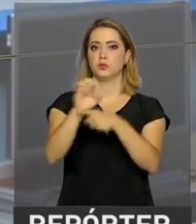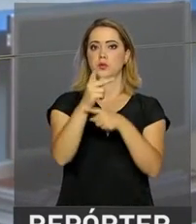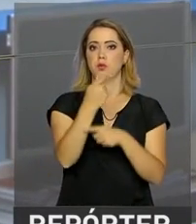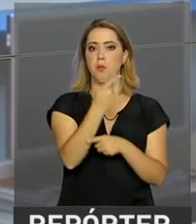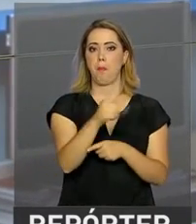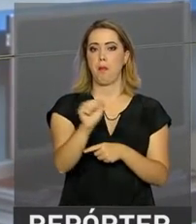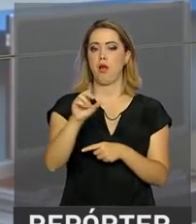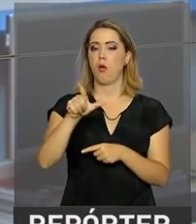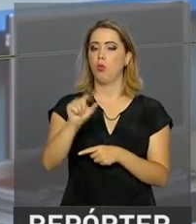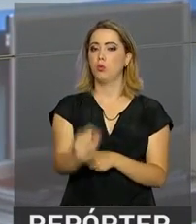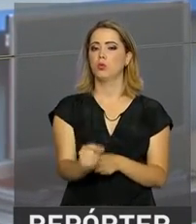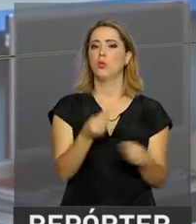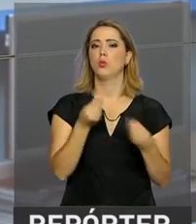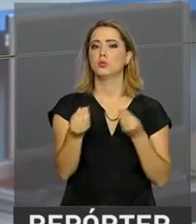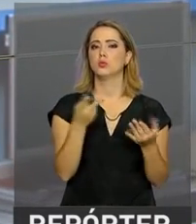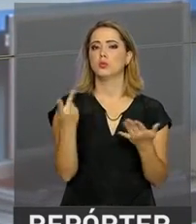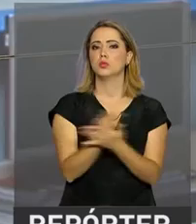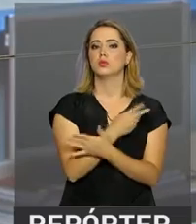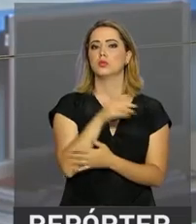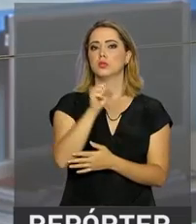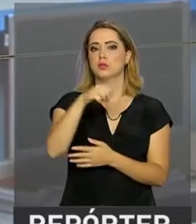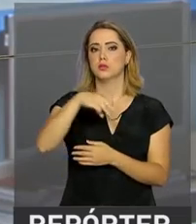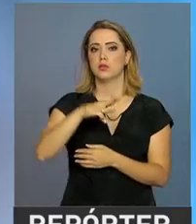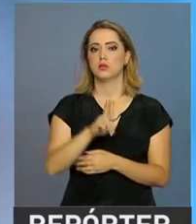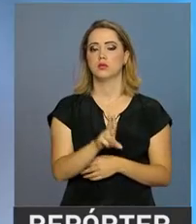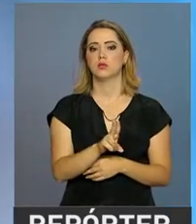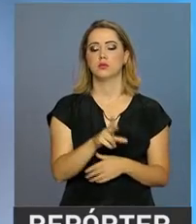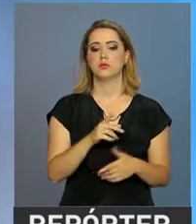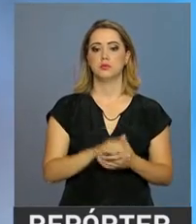sálvia mostra como funciona o samu